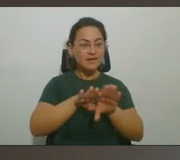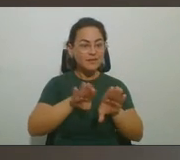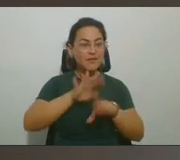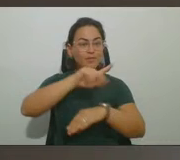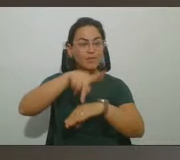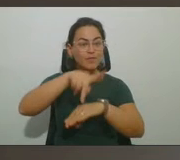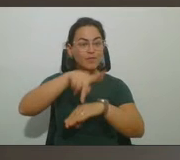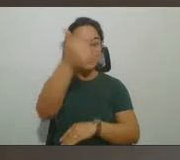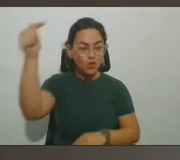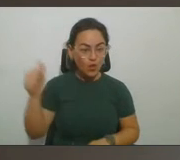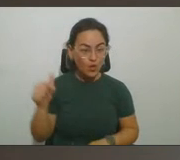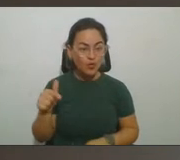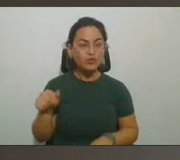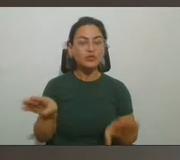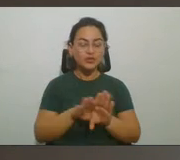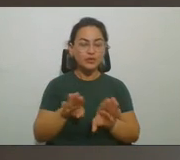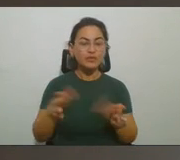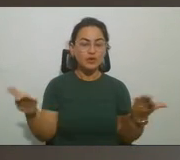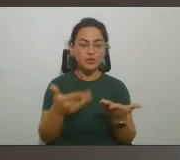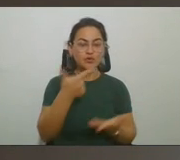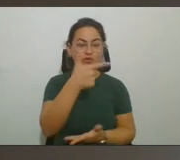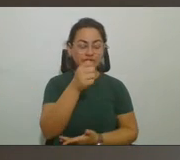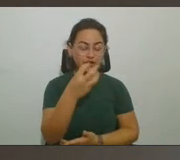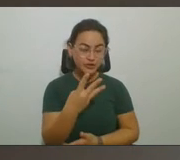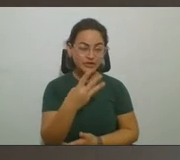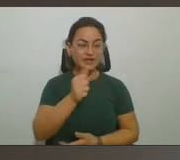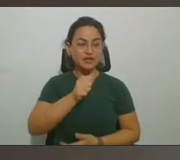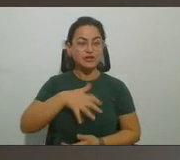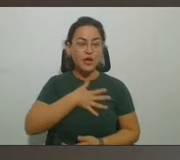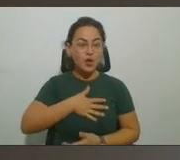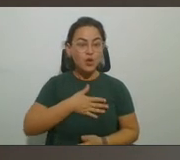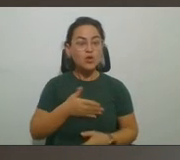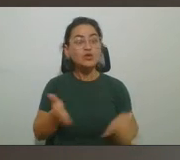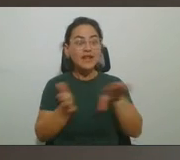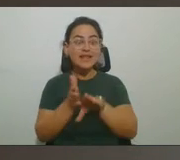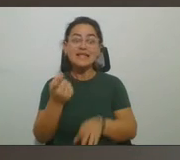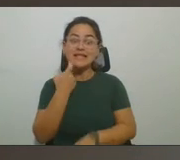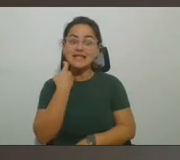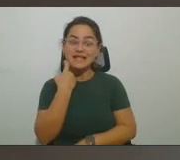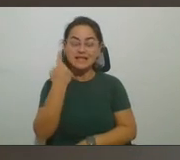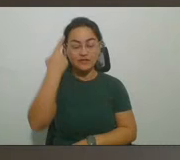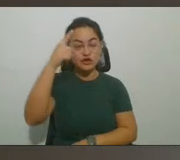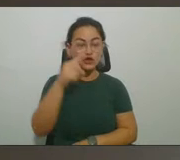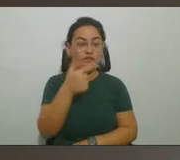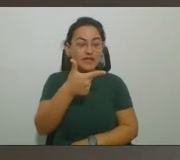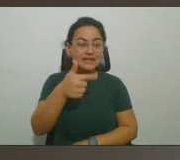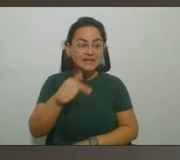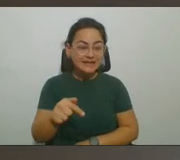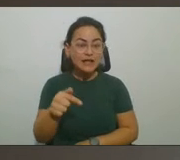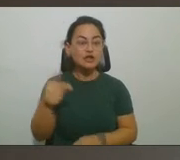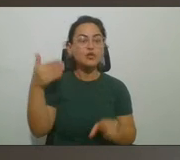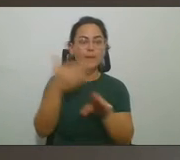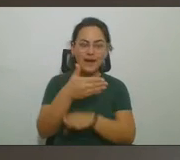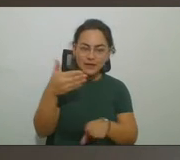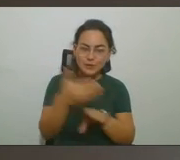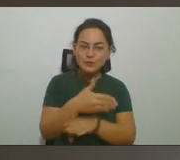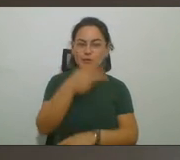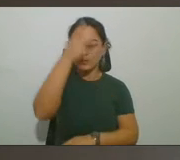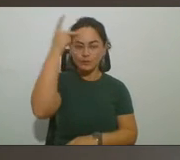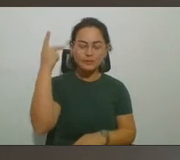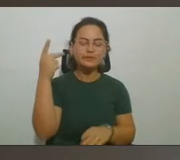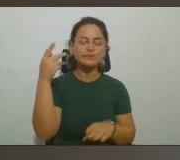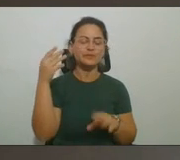de hoje, 23 de agosto, até a próxima sexta-feira, dia 27, participarão do nosso